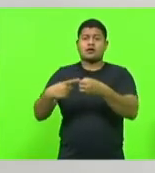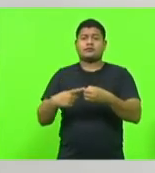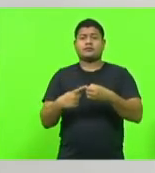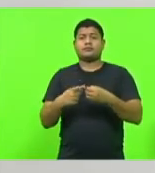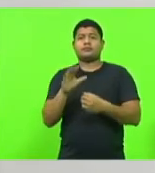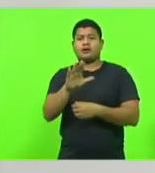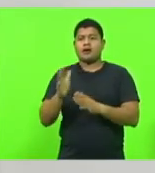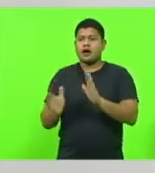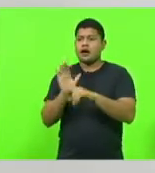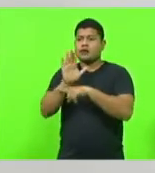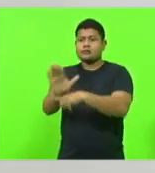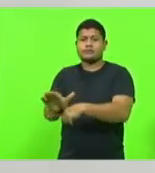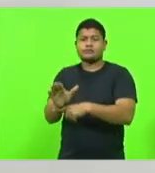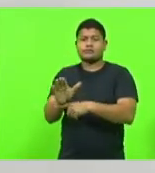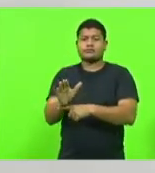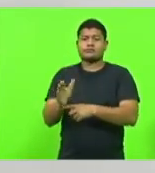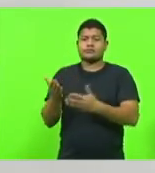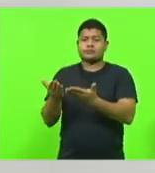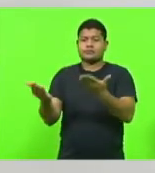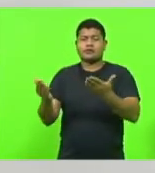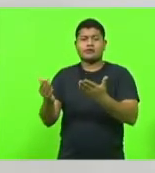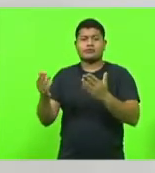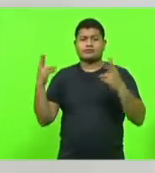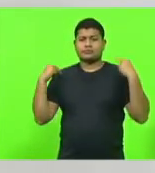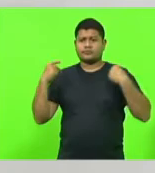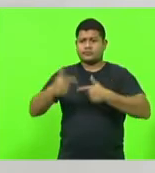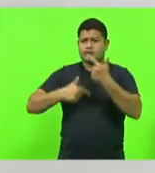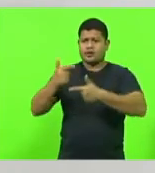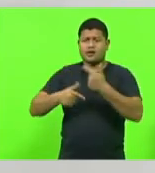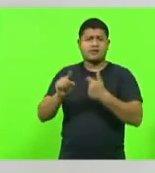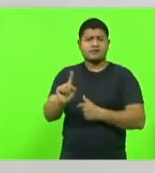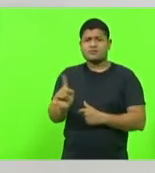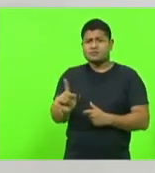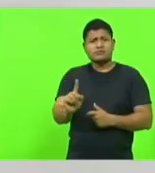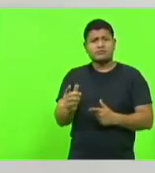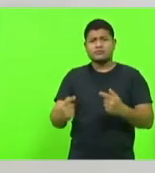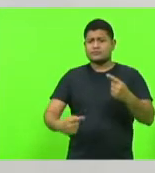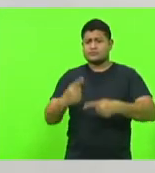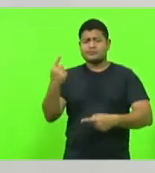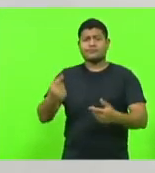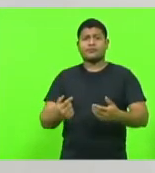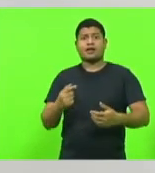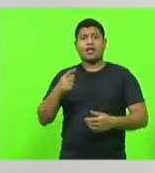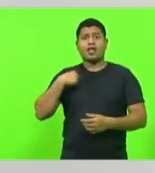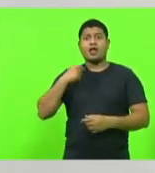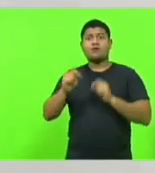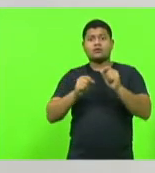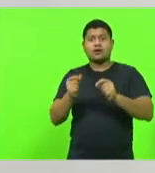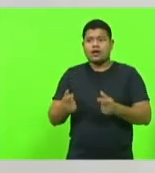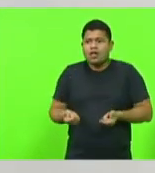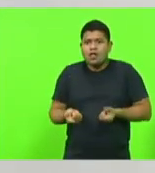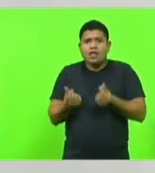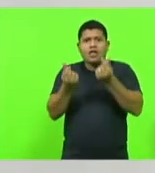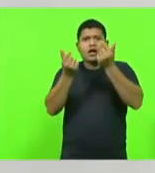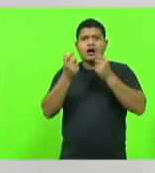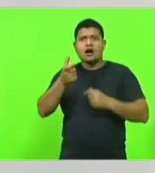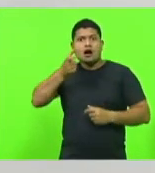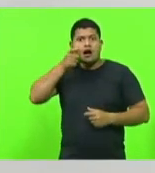motorista. Não faz sentido fazer isso. É novamente a ganância, a